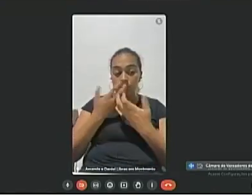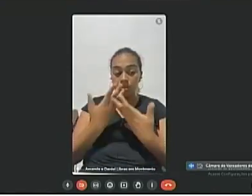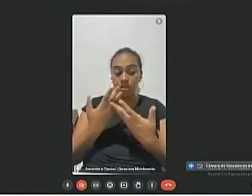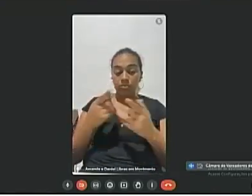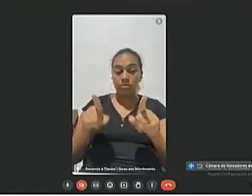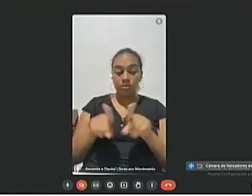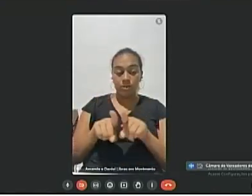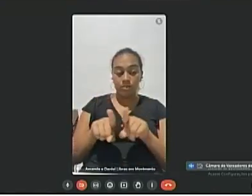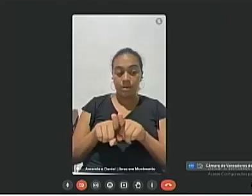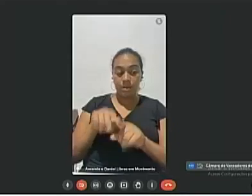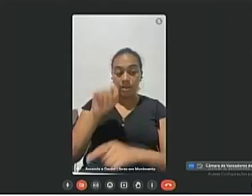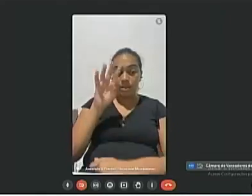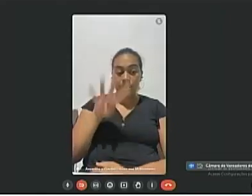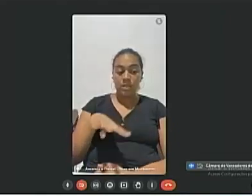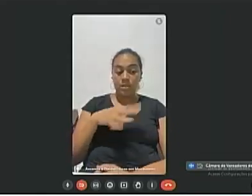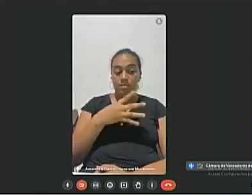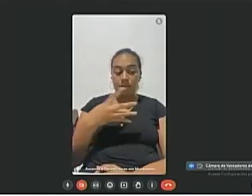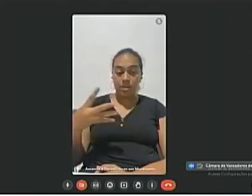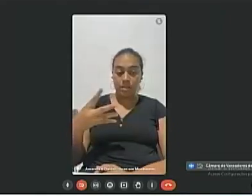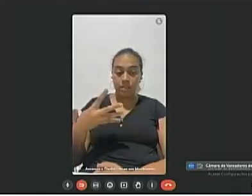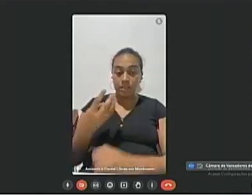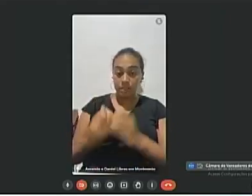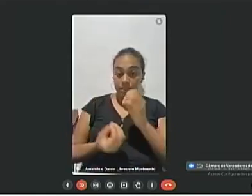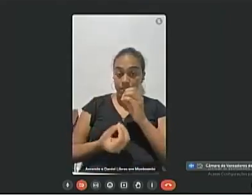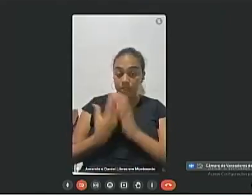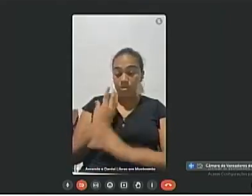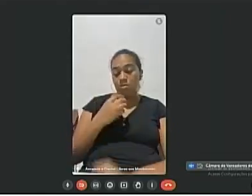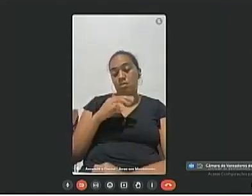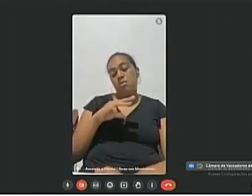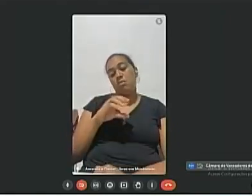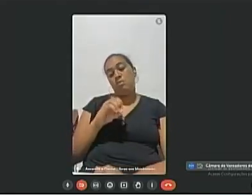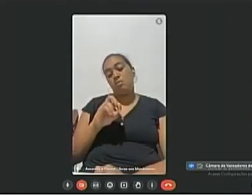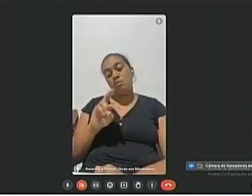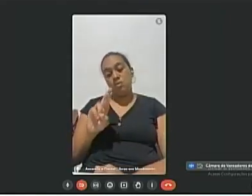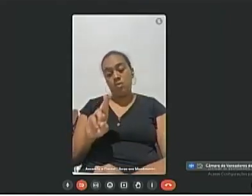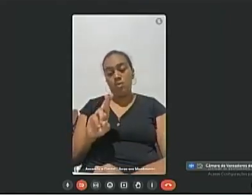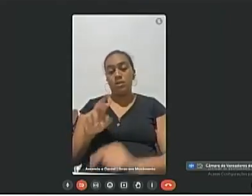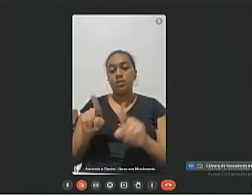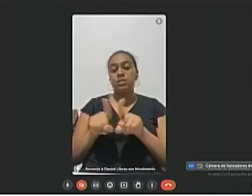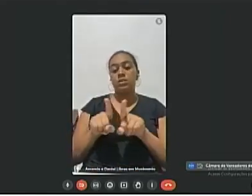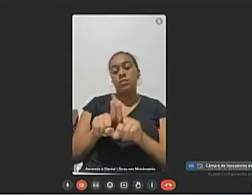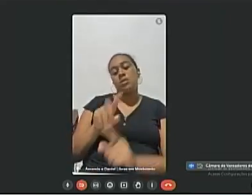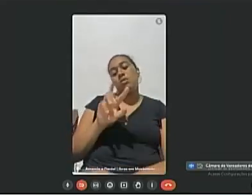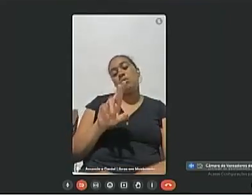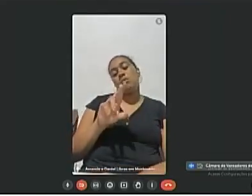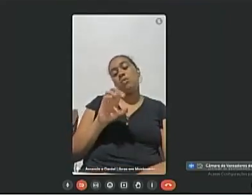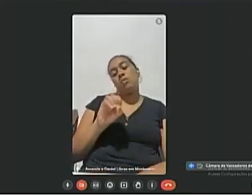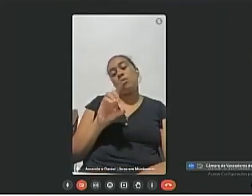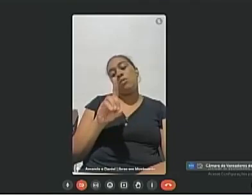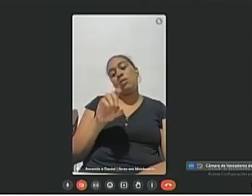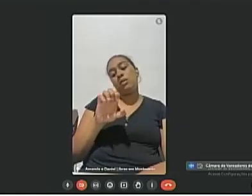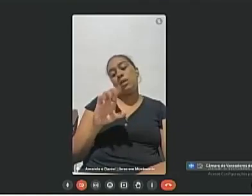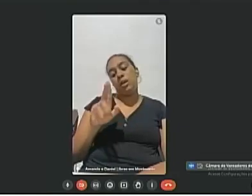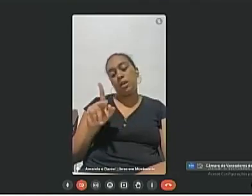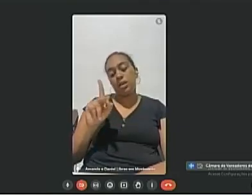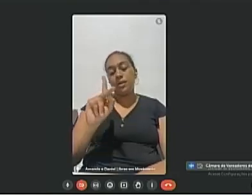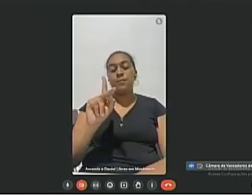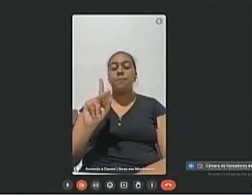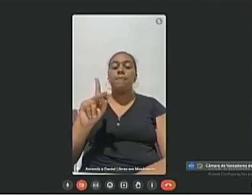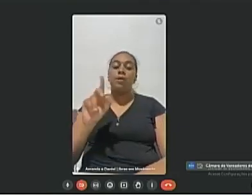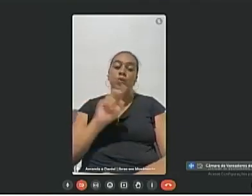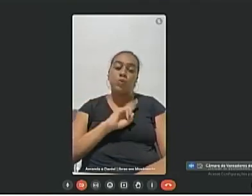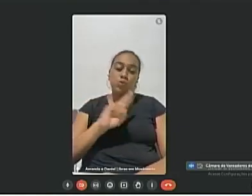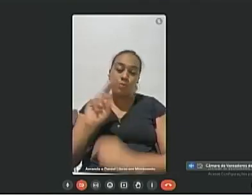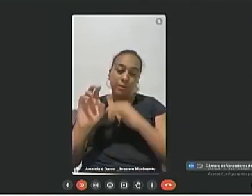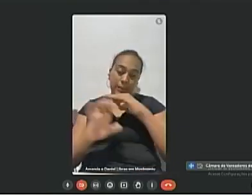de tabelas do DR, construtora MOR, extinta Rodec Construções. Os custos são insignificantes